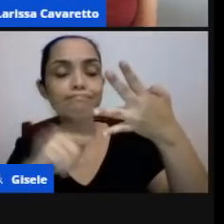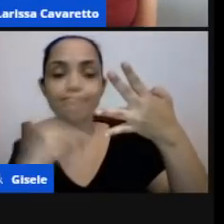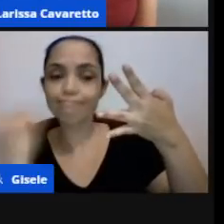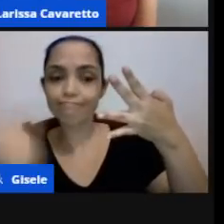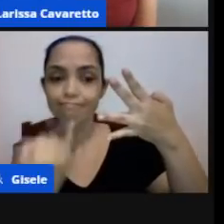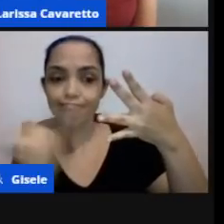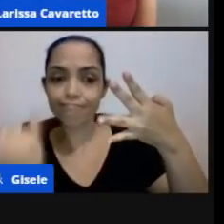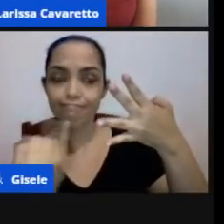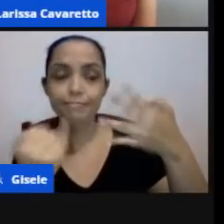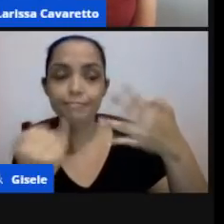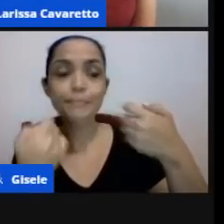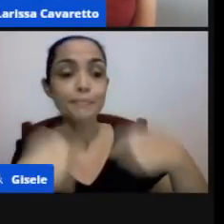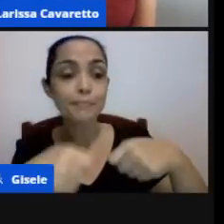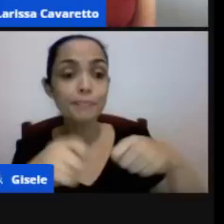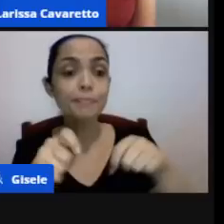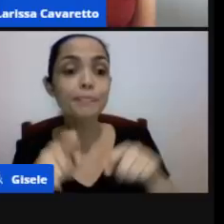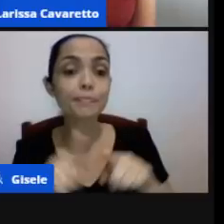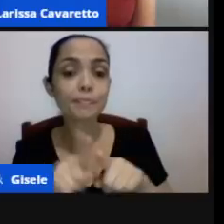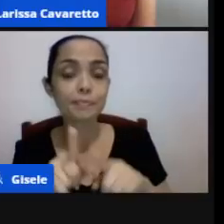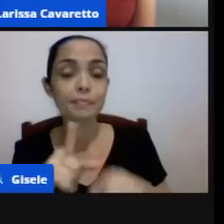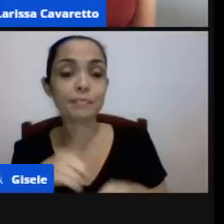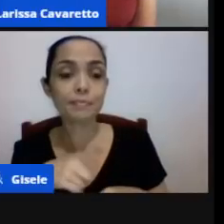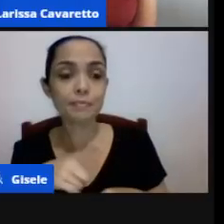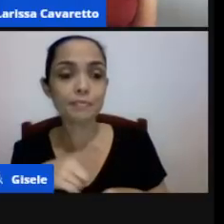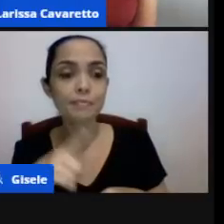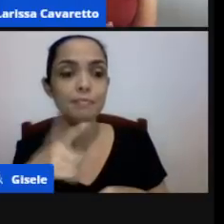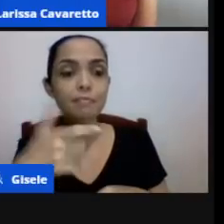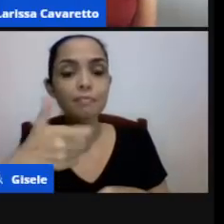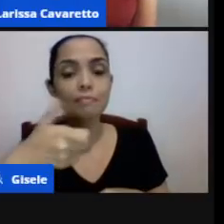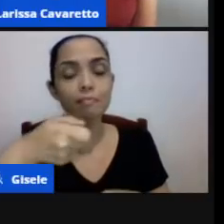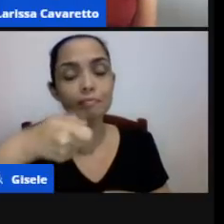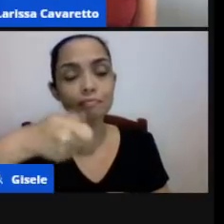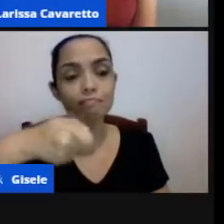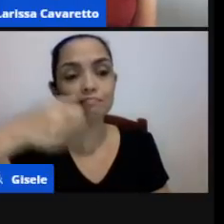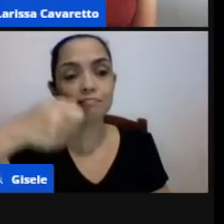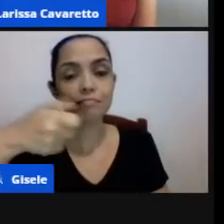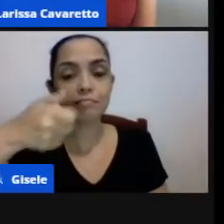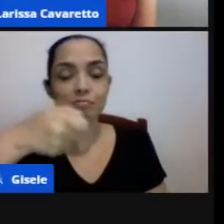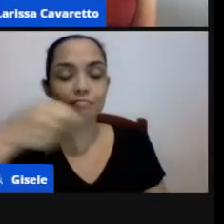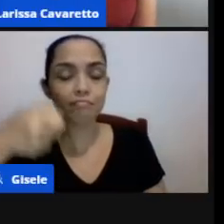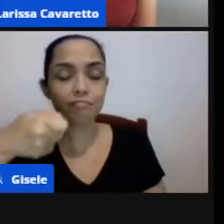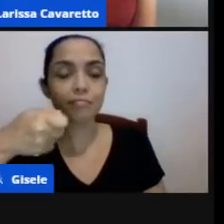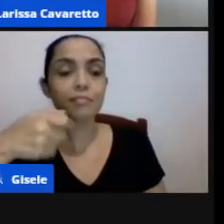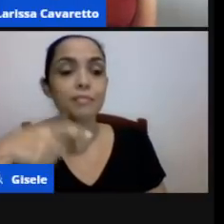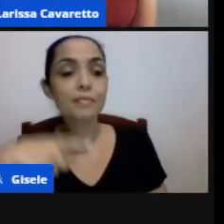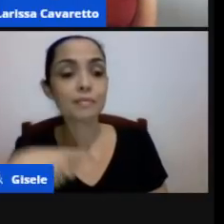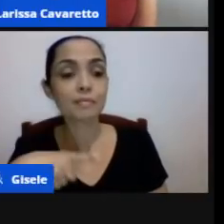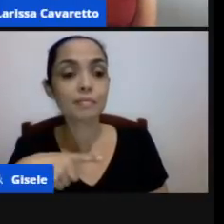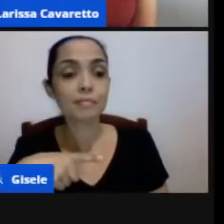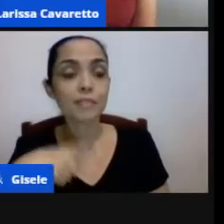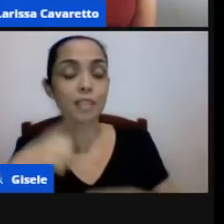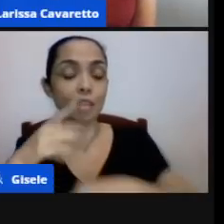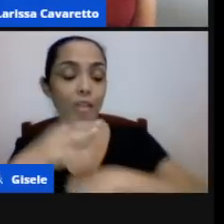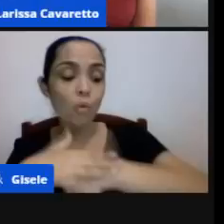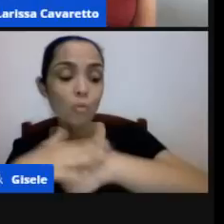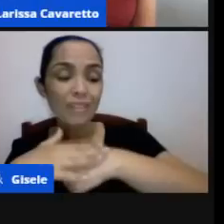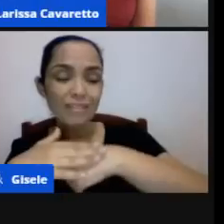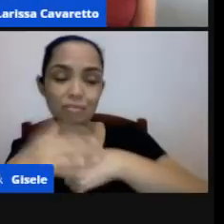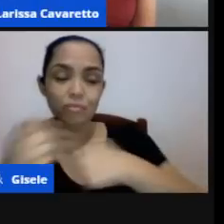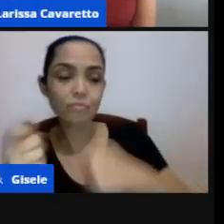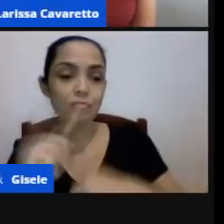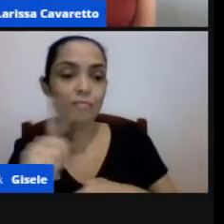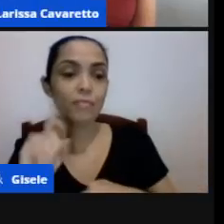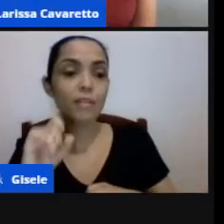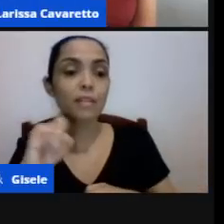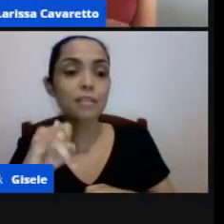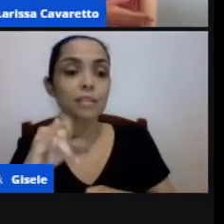ser realizada com um termômetro sem contato, que é o termômetro de infravermelho, que a gente chama. Porque se fosse se utilizar um